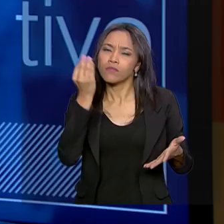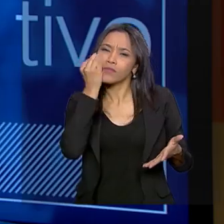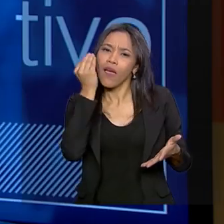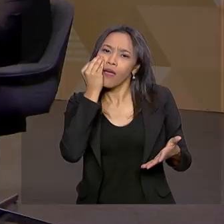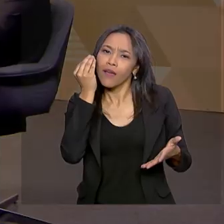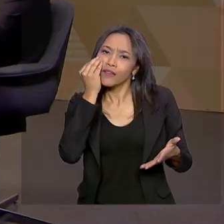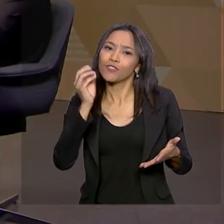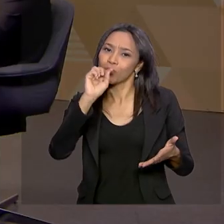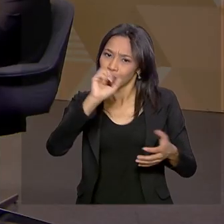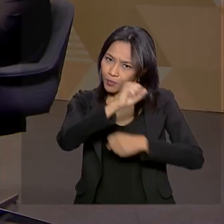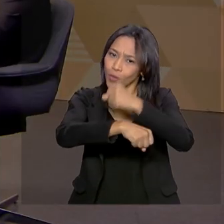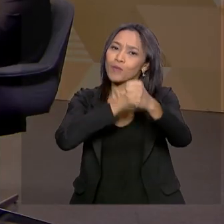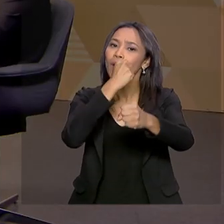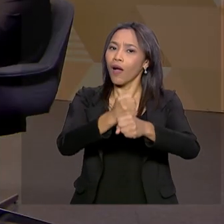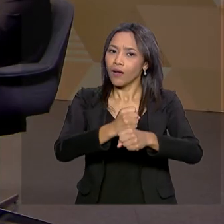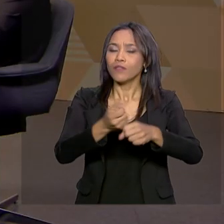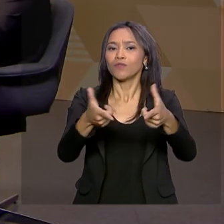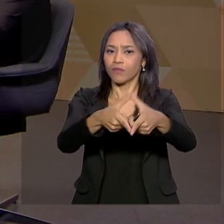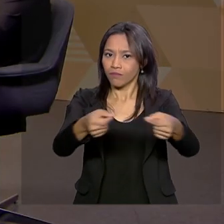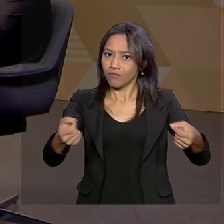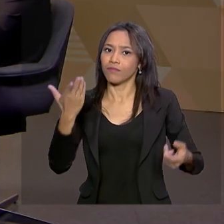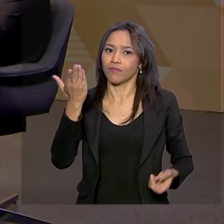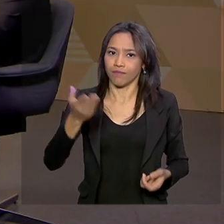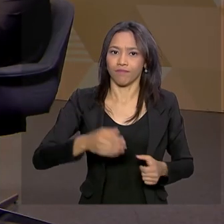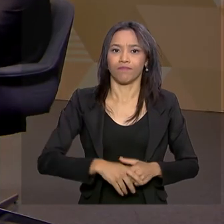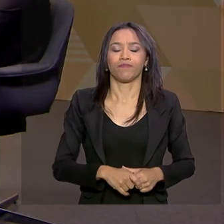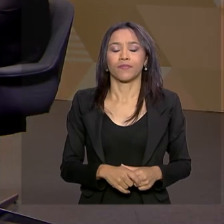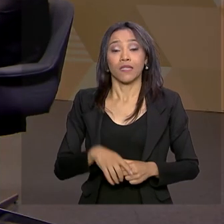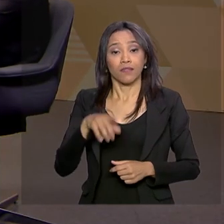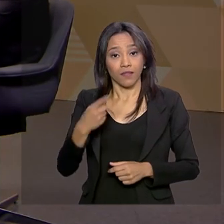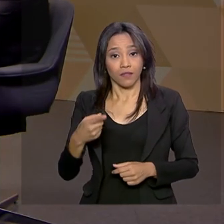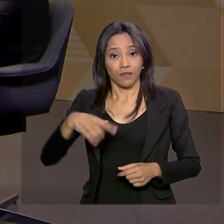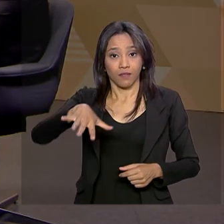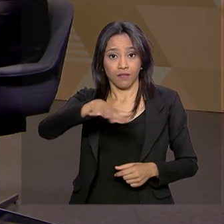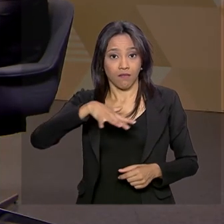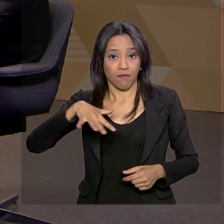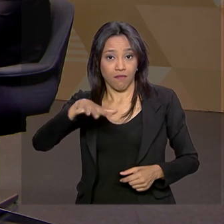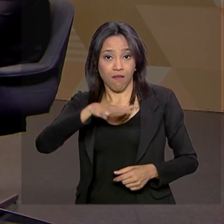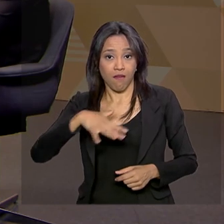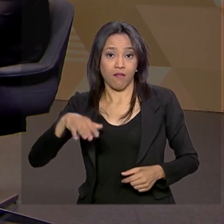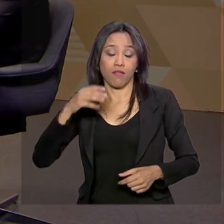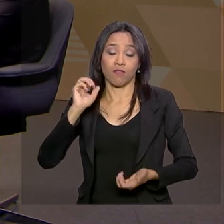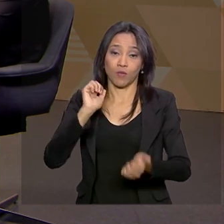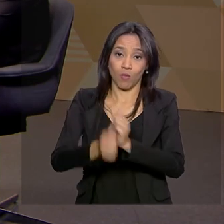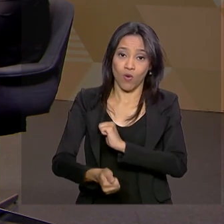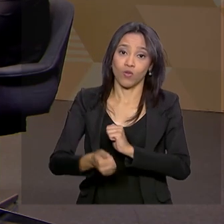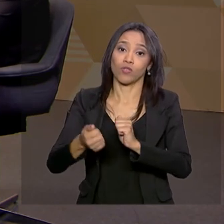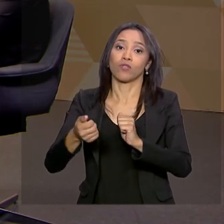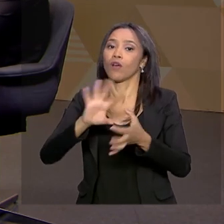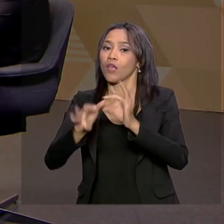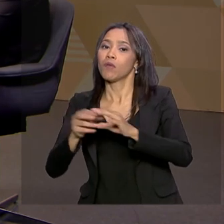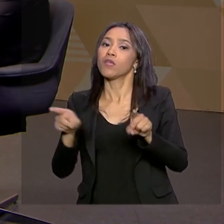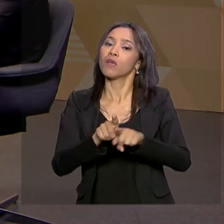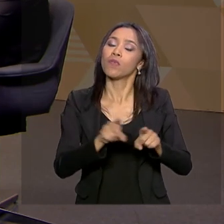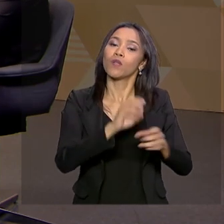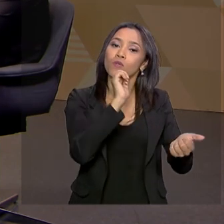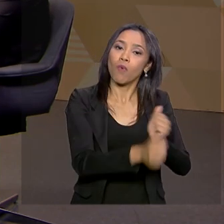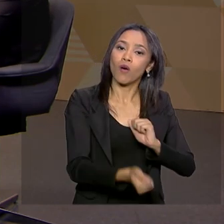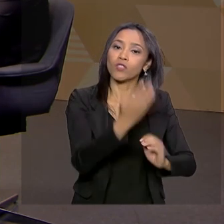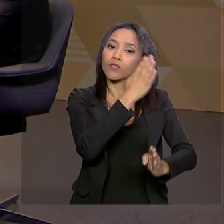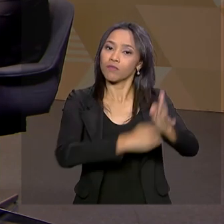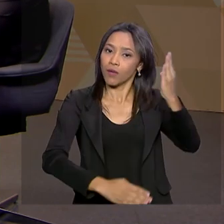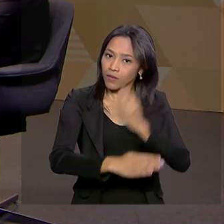vem, tanto no desporto olímpico quanto no desporto paralímpico. Também o paralímpico foi